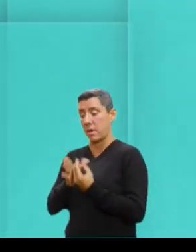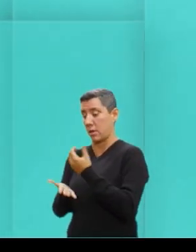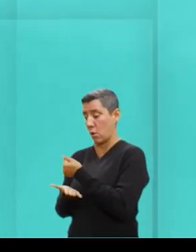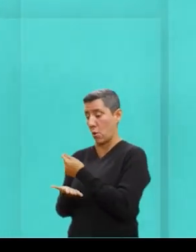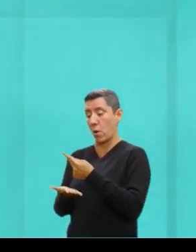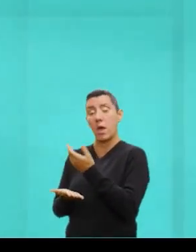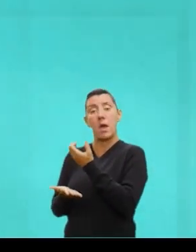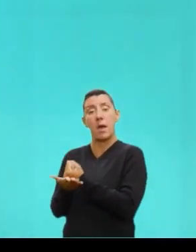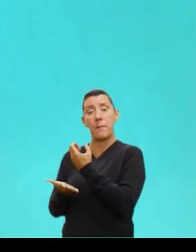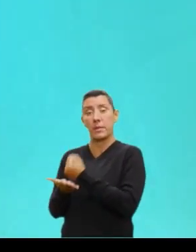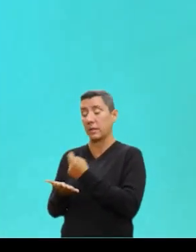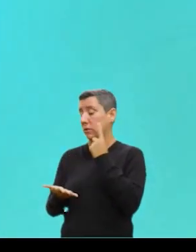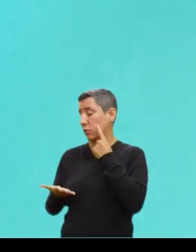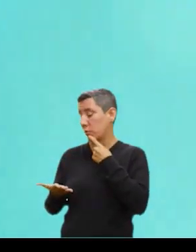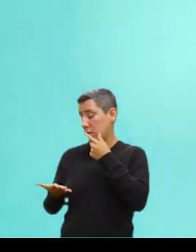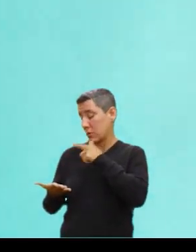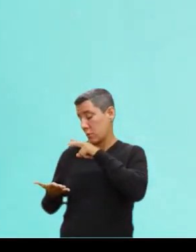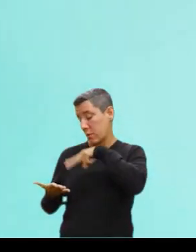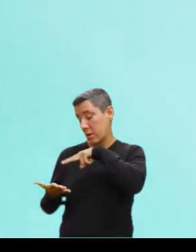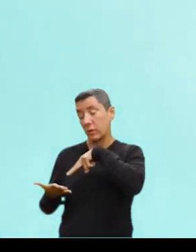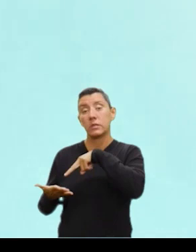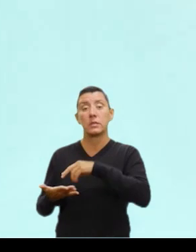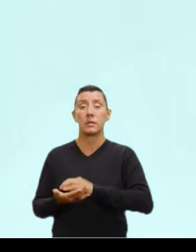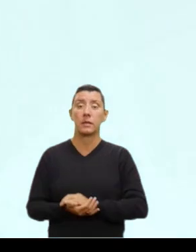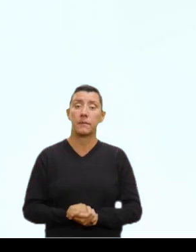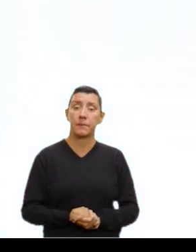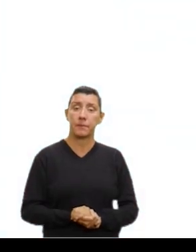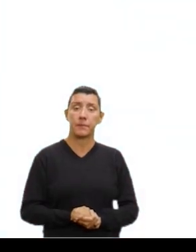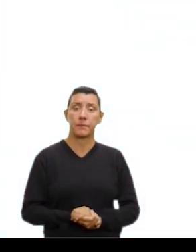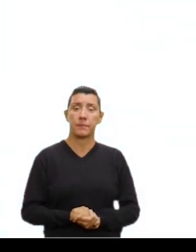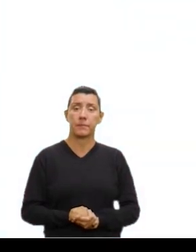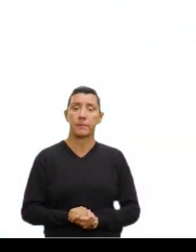que ajuda crianças surdas a ler.